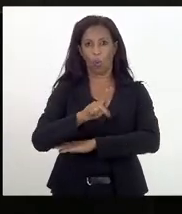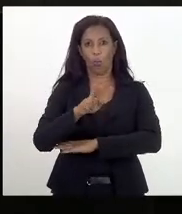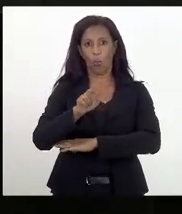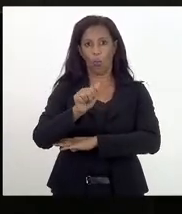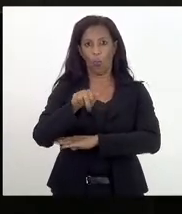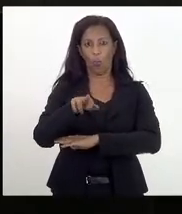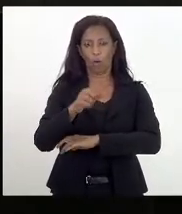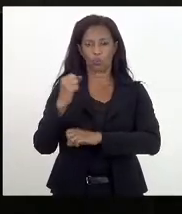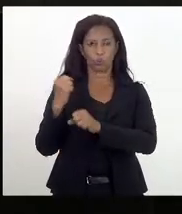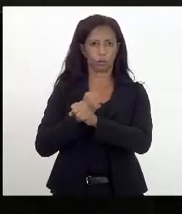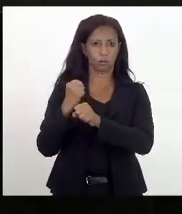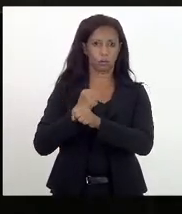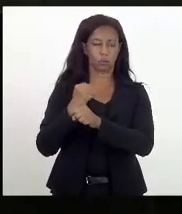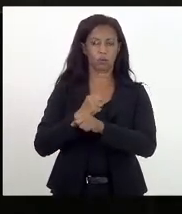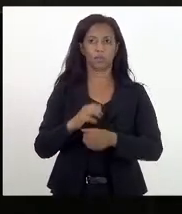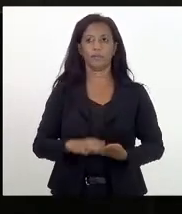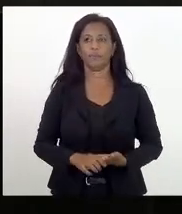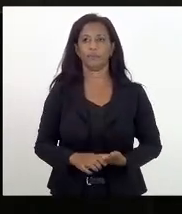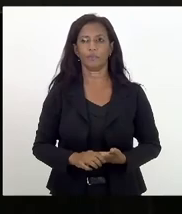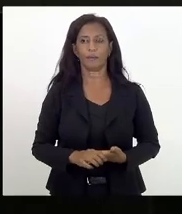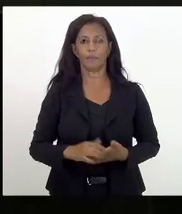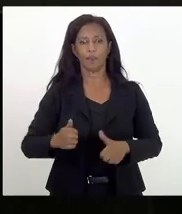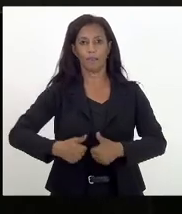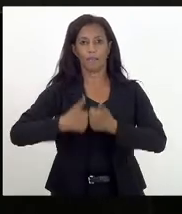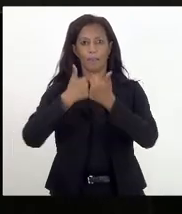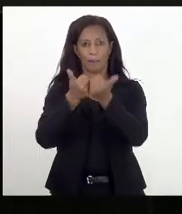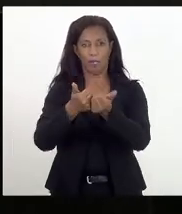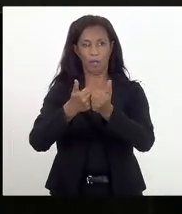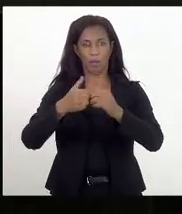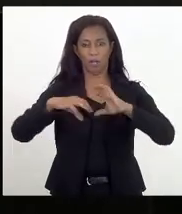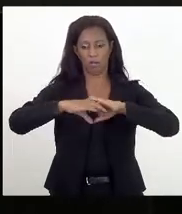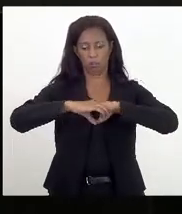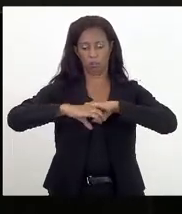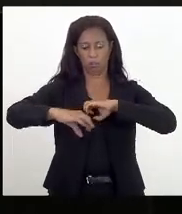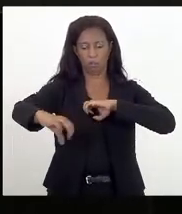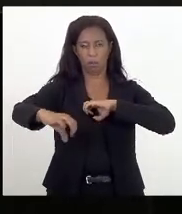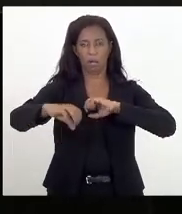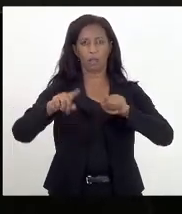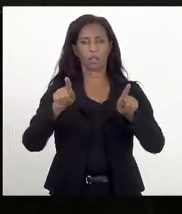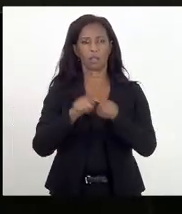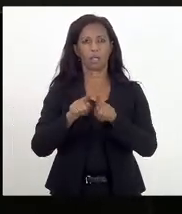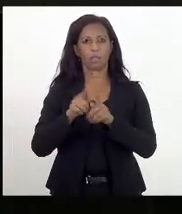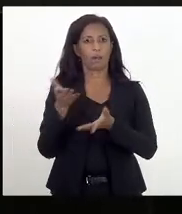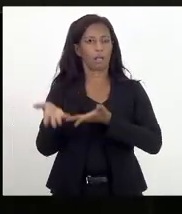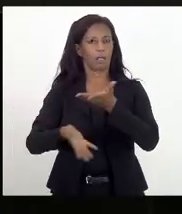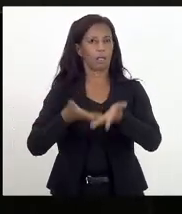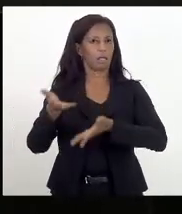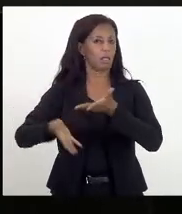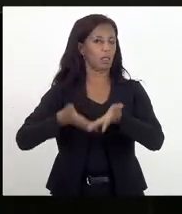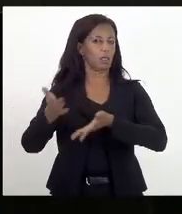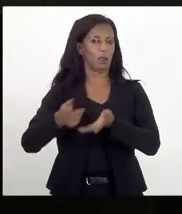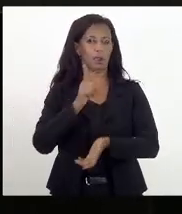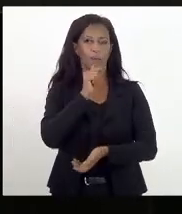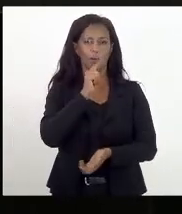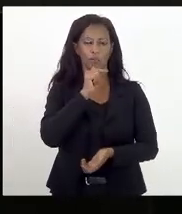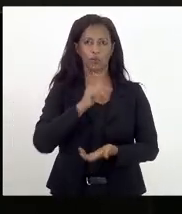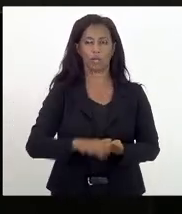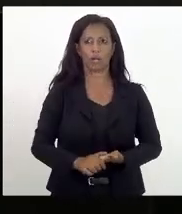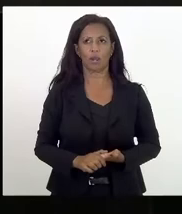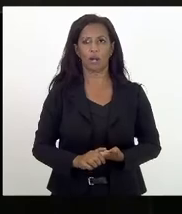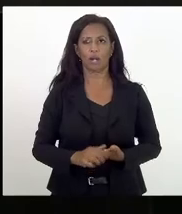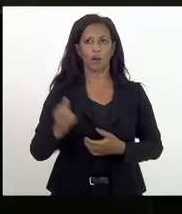deputado Miki reforma do Eta Guandu melhoria nas estações do Tinguá Ribeirão das Lages EA carinho investimentos: 5 bilhões